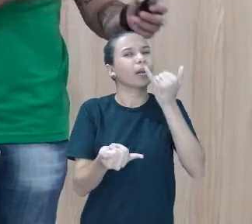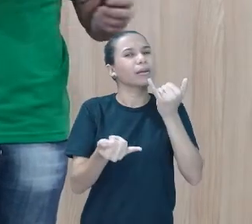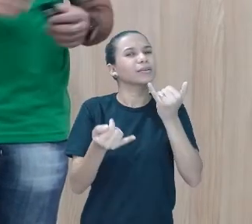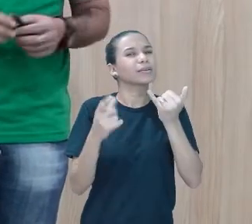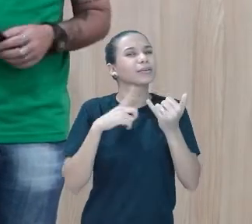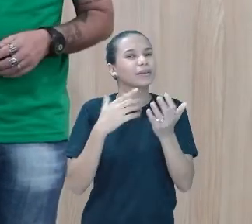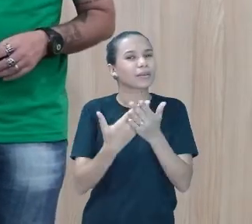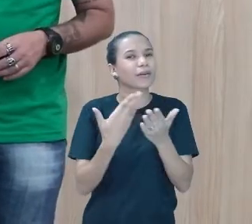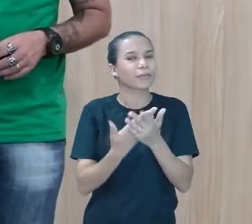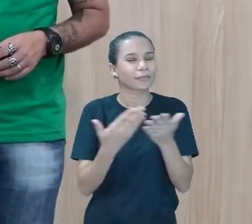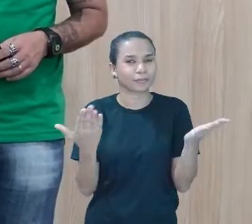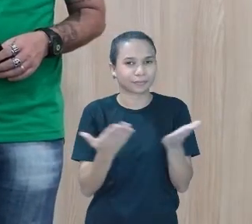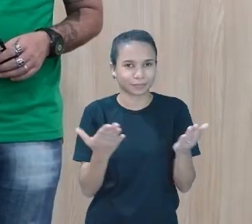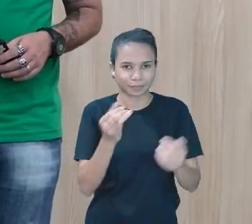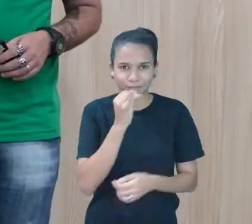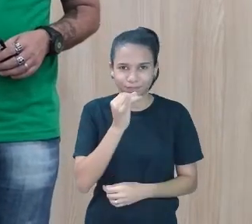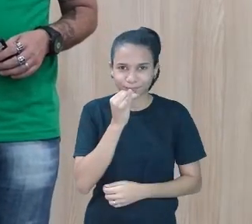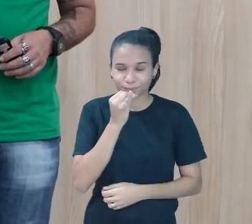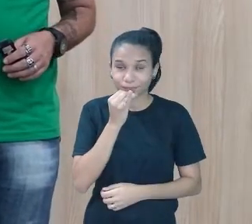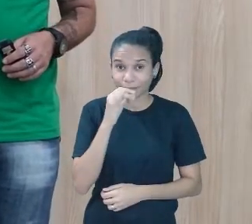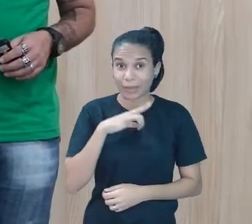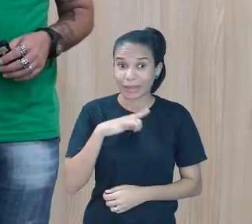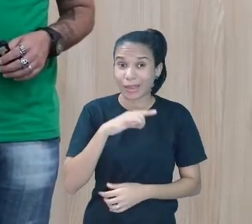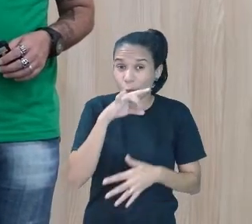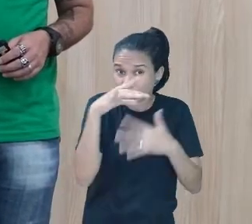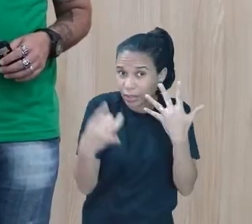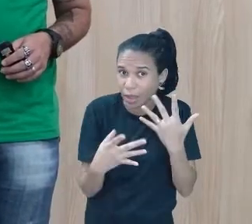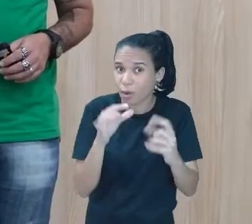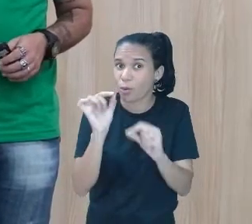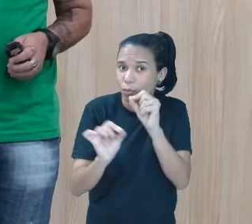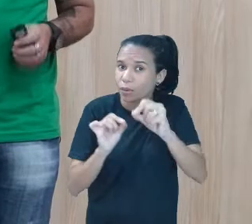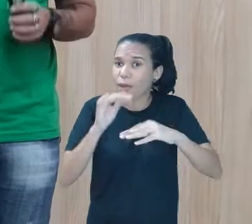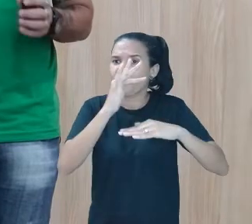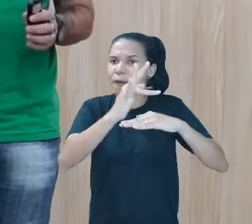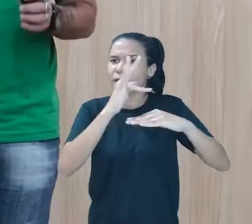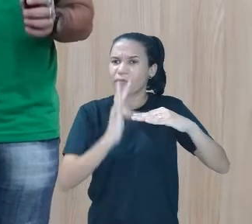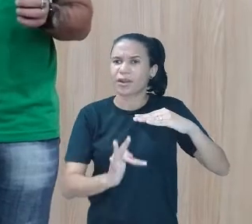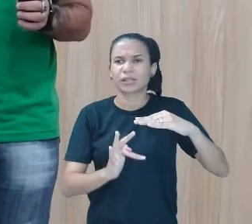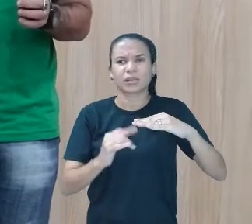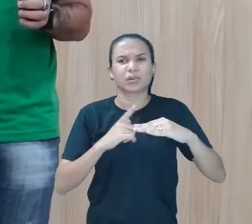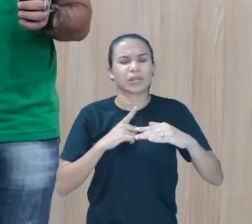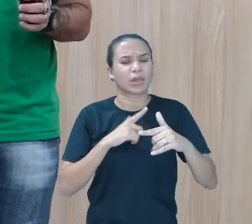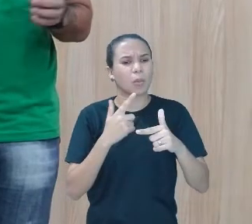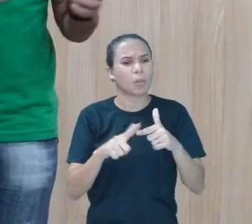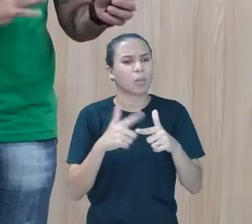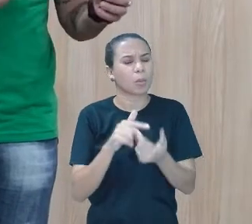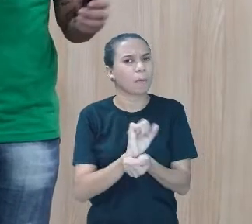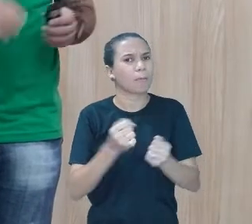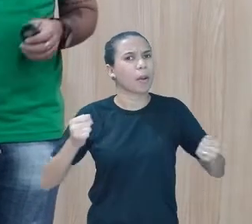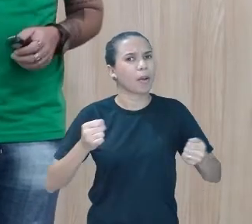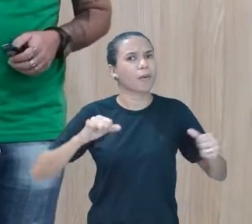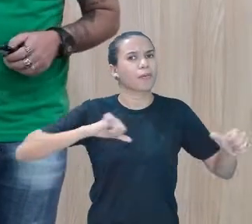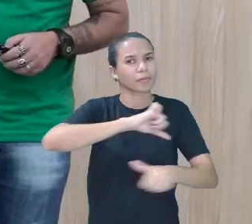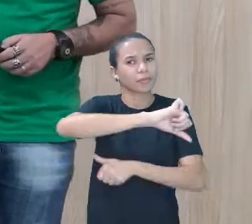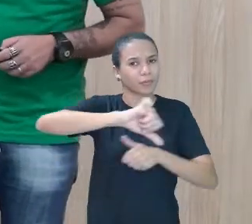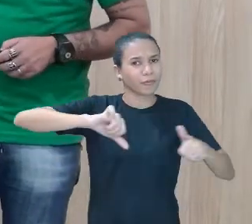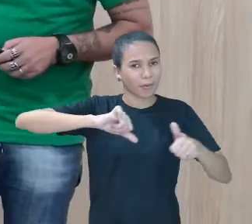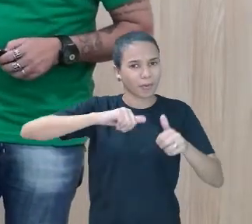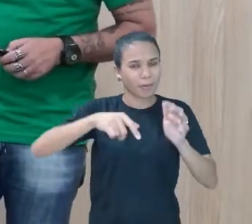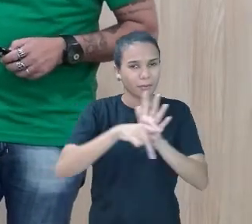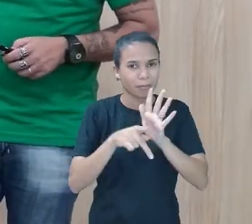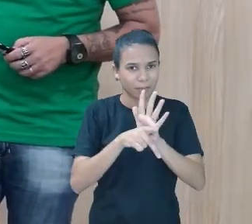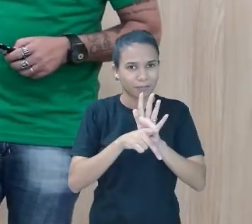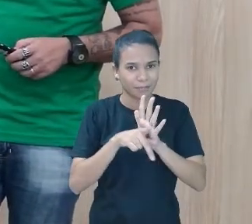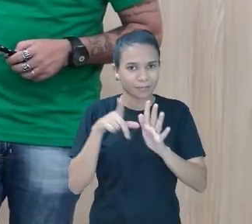com o que eu fiz no exemplo anterior. O único detalhe é que eu tenho uma fração ali que vai criar um problema maior em transformá-la